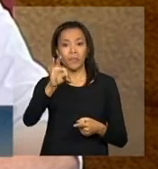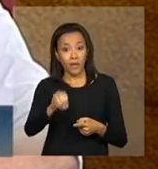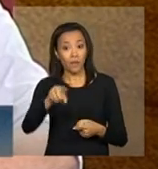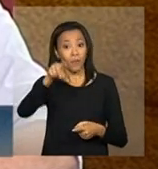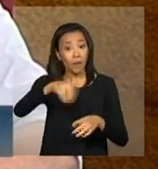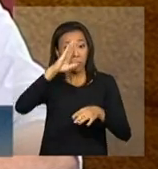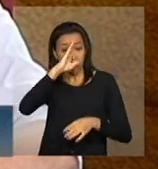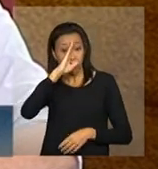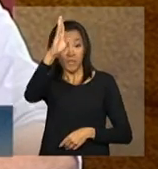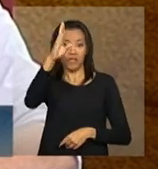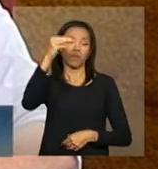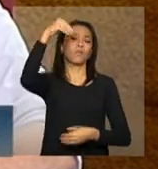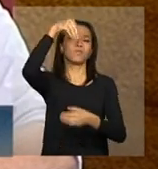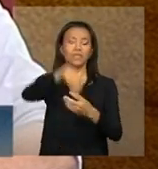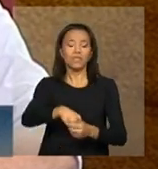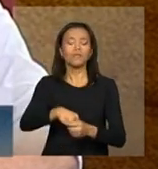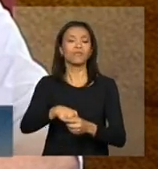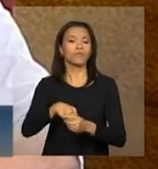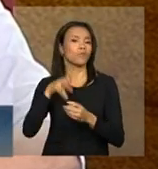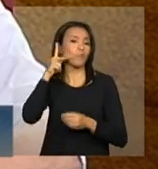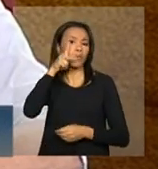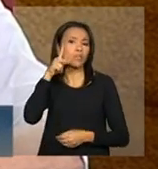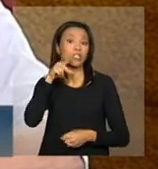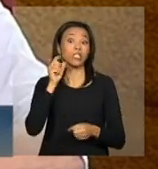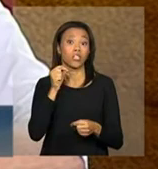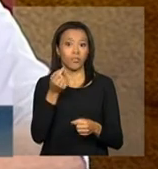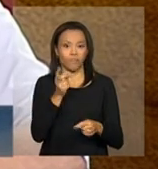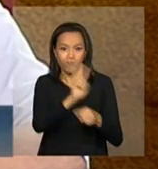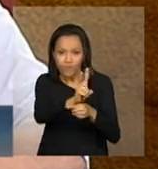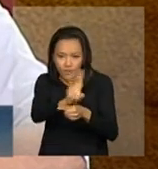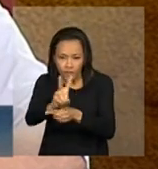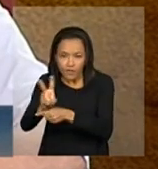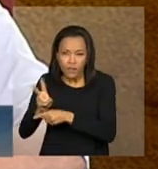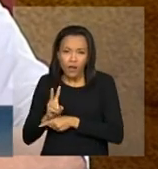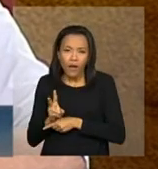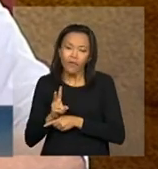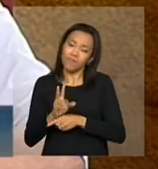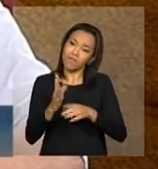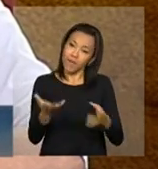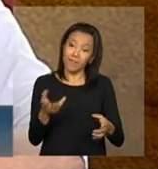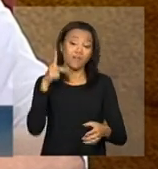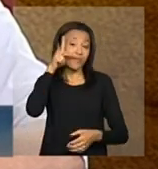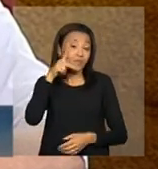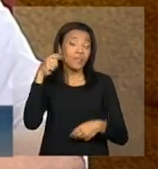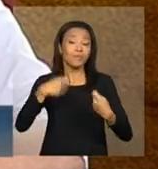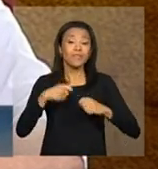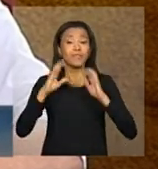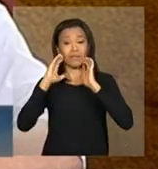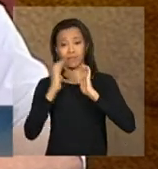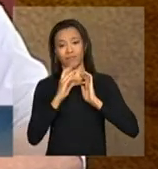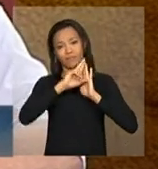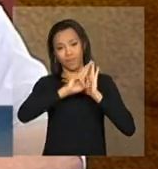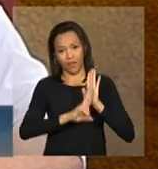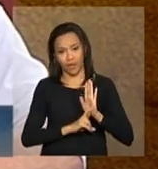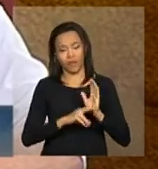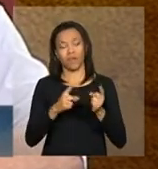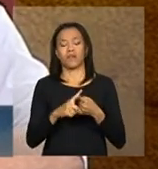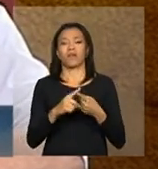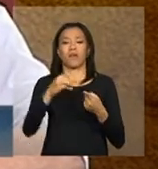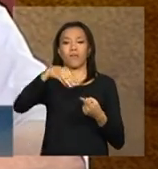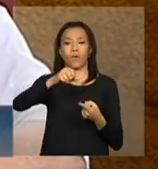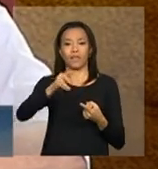fiscal. E as políticas, elas resultam num conjunto de medidas. Então, nós temos que estar atentos à política